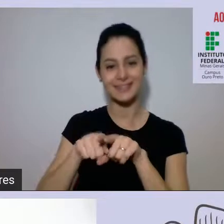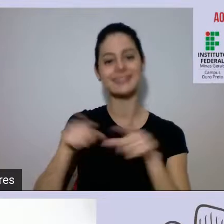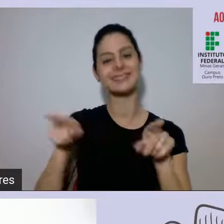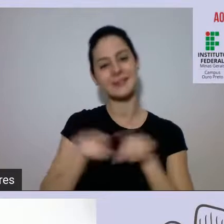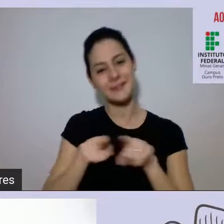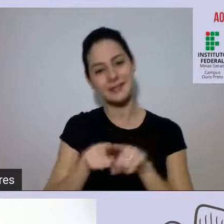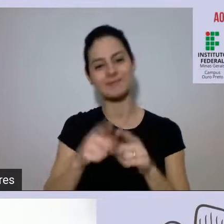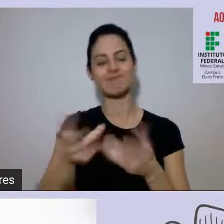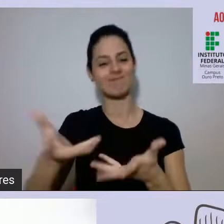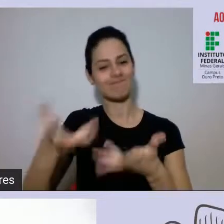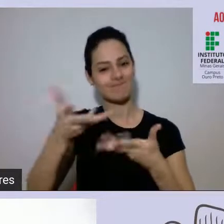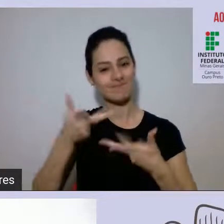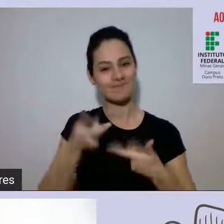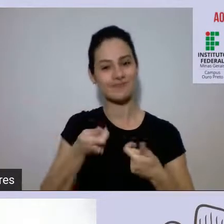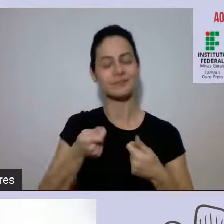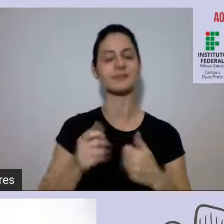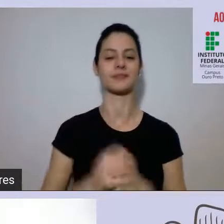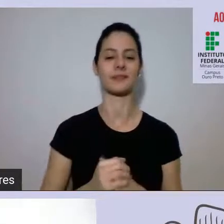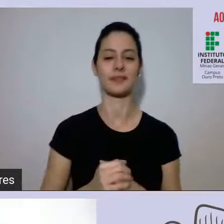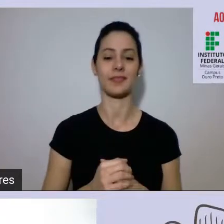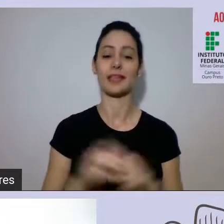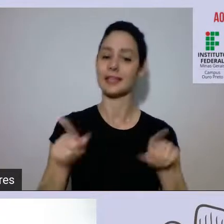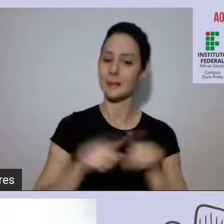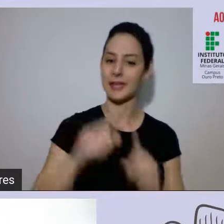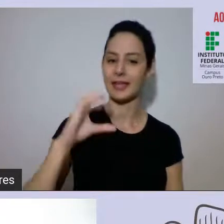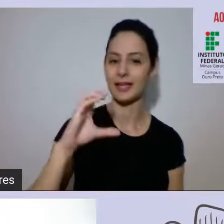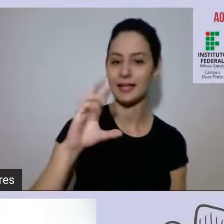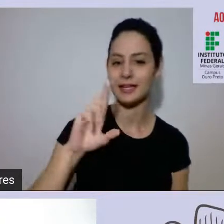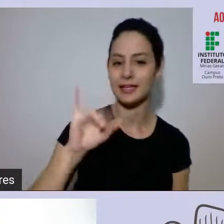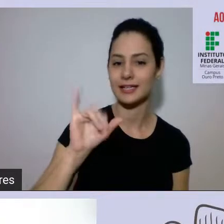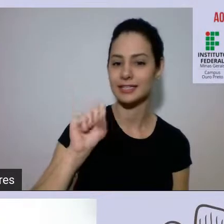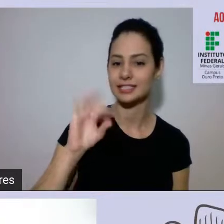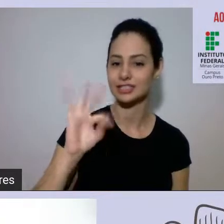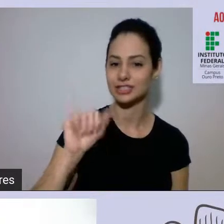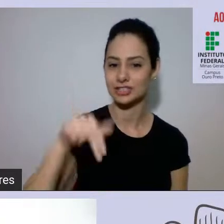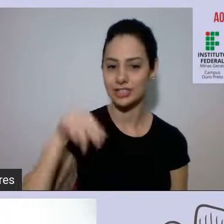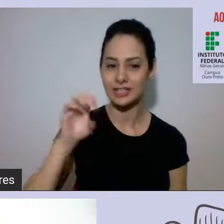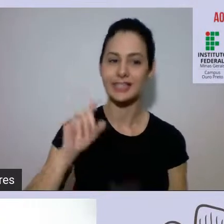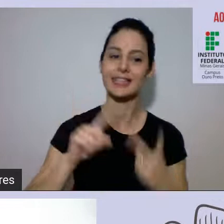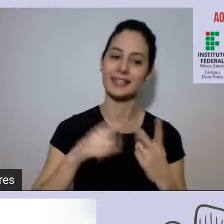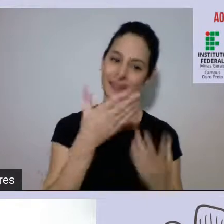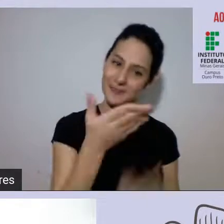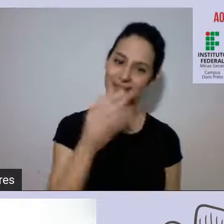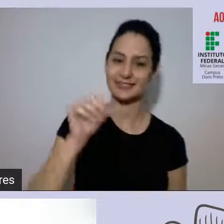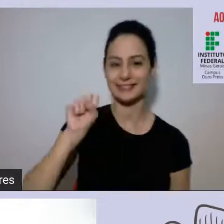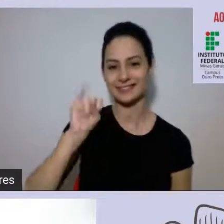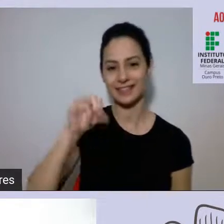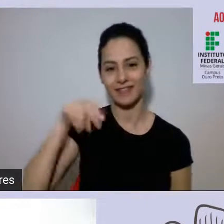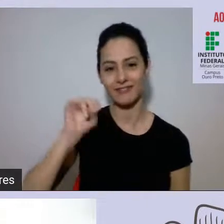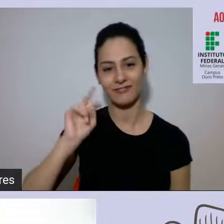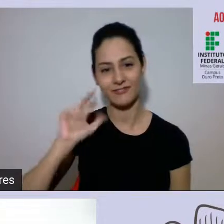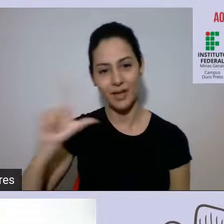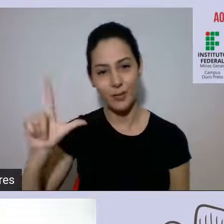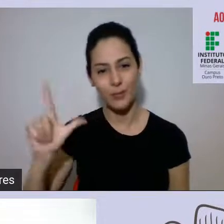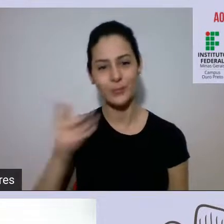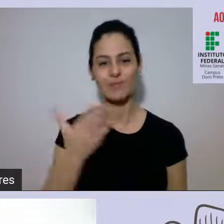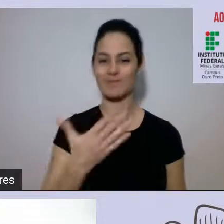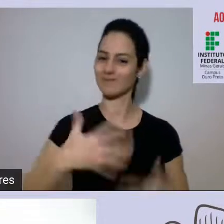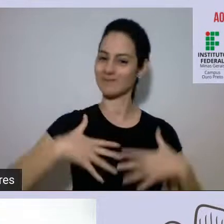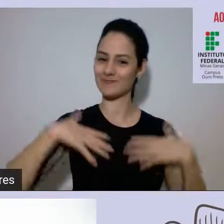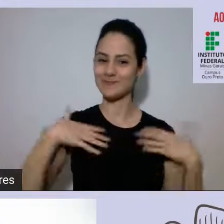y a Cristiana y a Simval particularmente también por haber participado con tanto